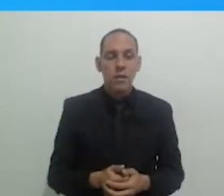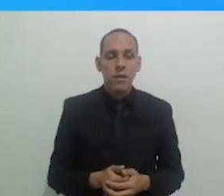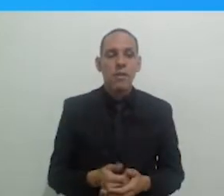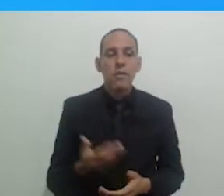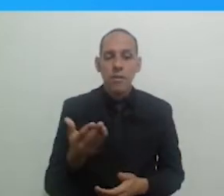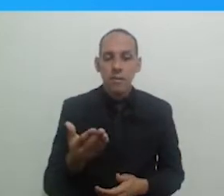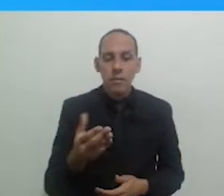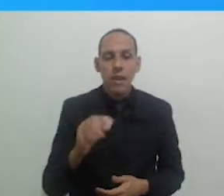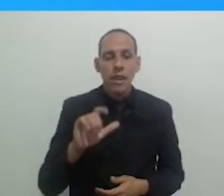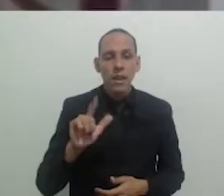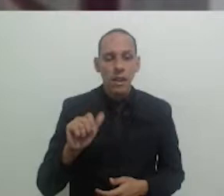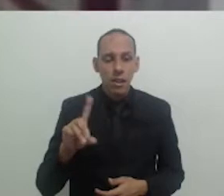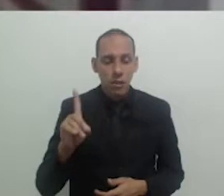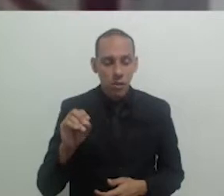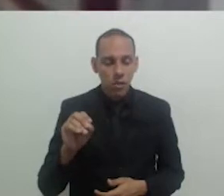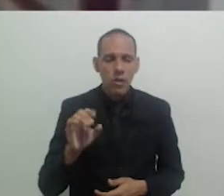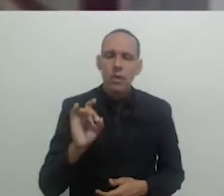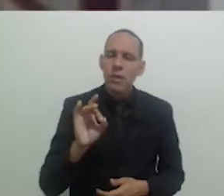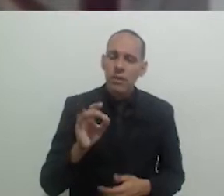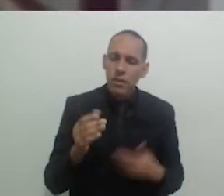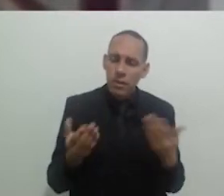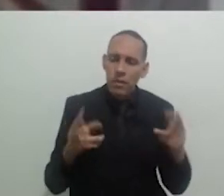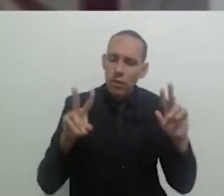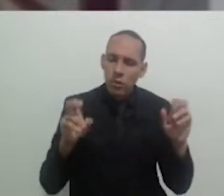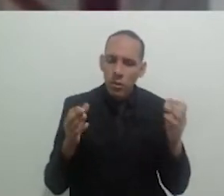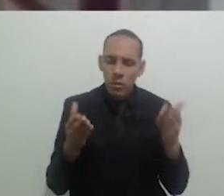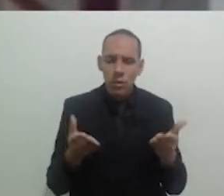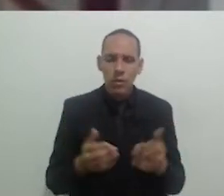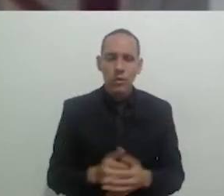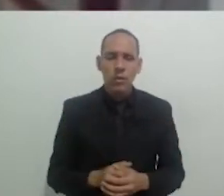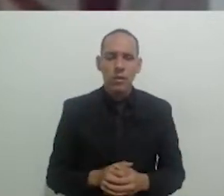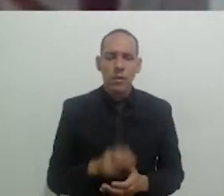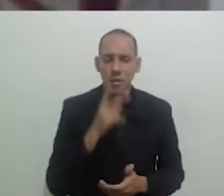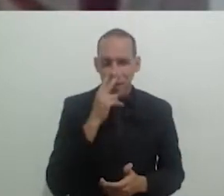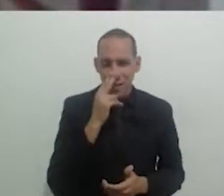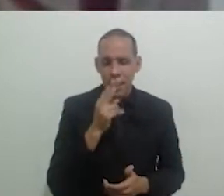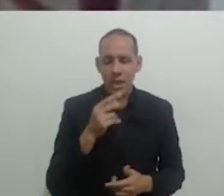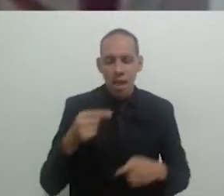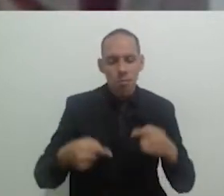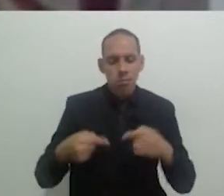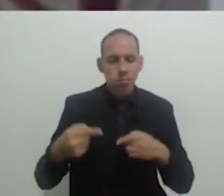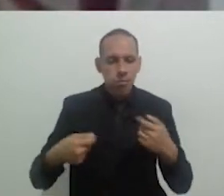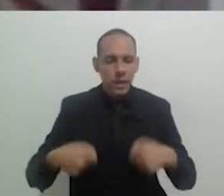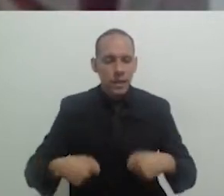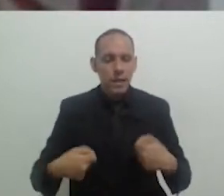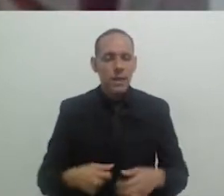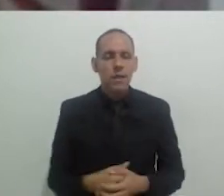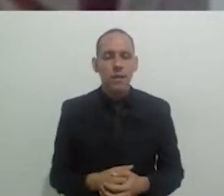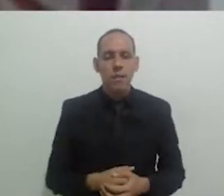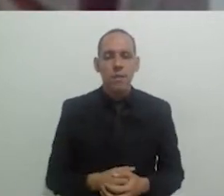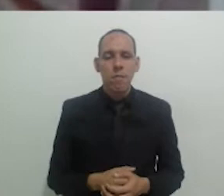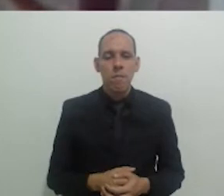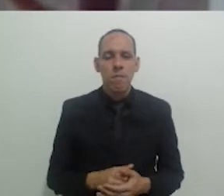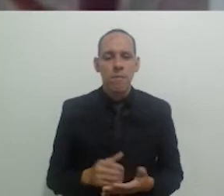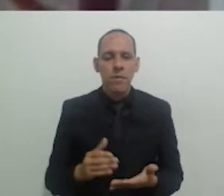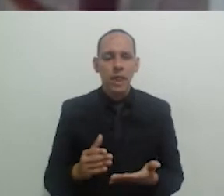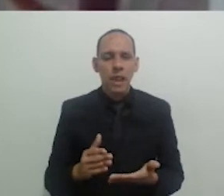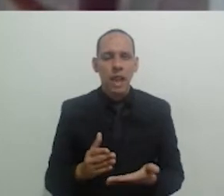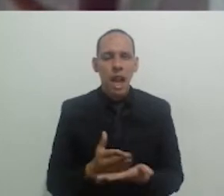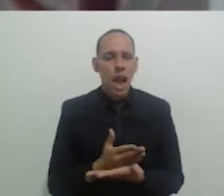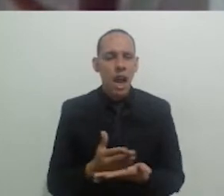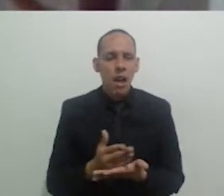essa questão, o que me parece há de se discutir é algum critério de impessoalidade.